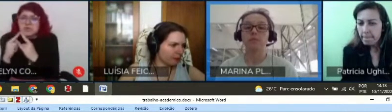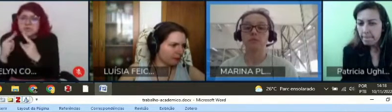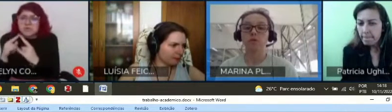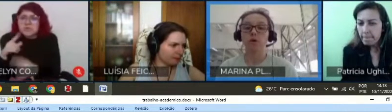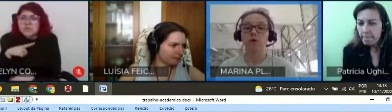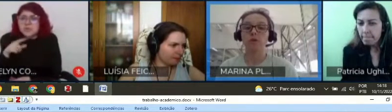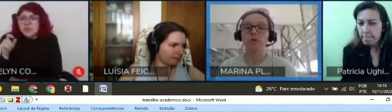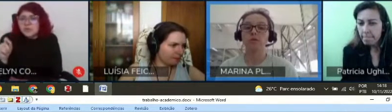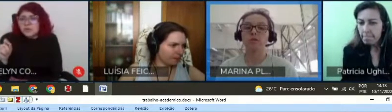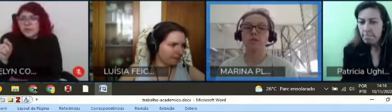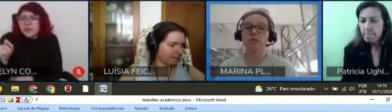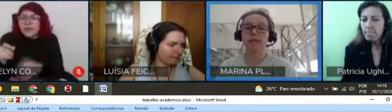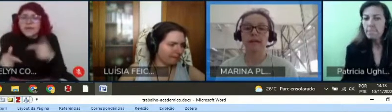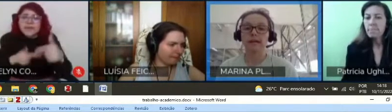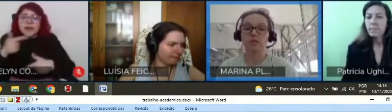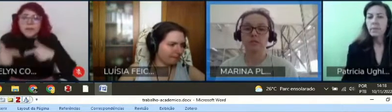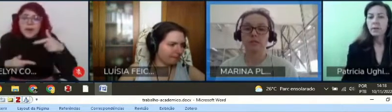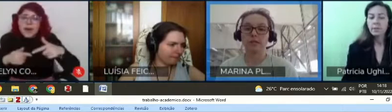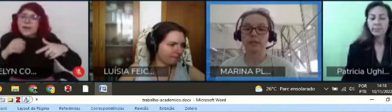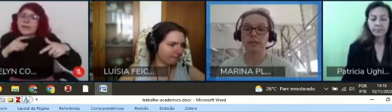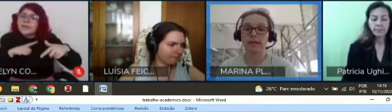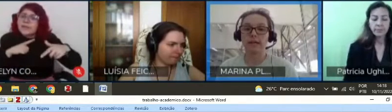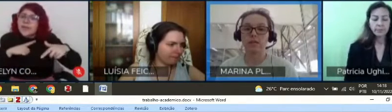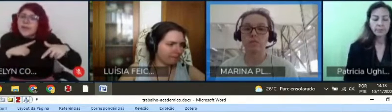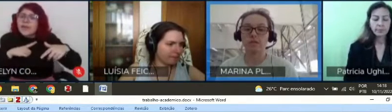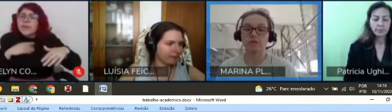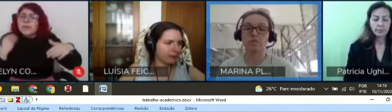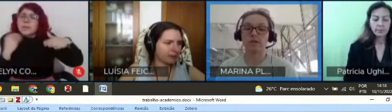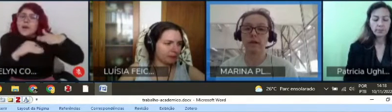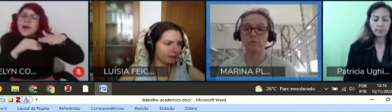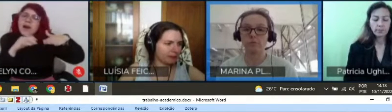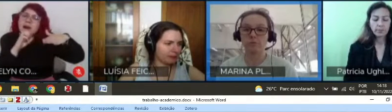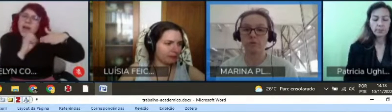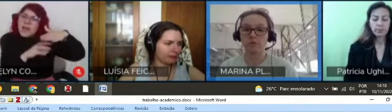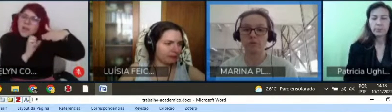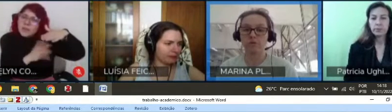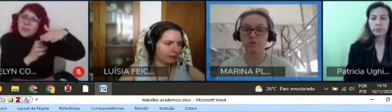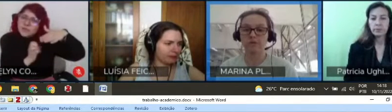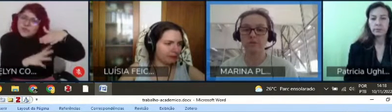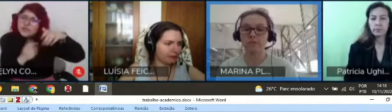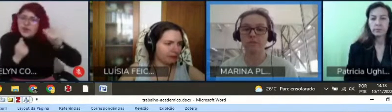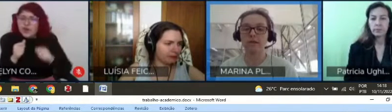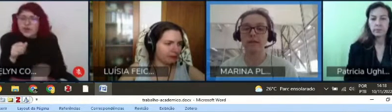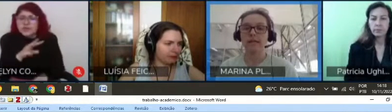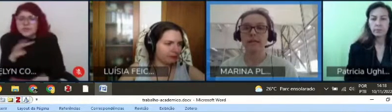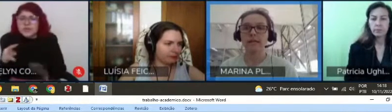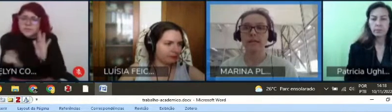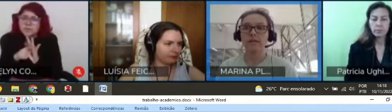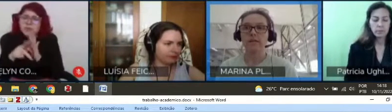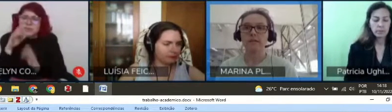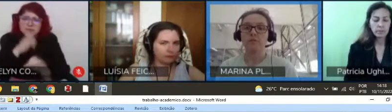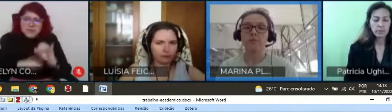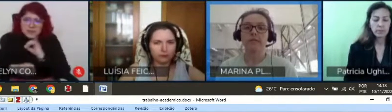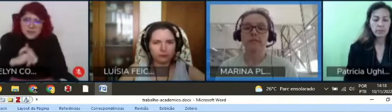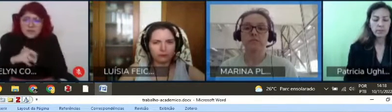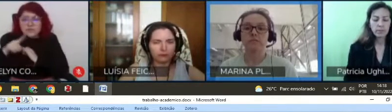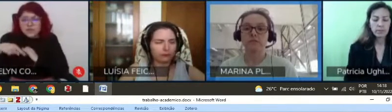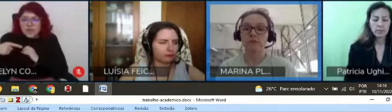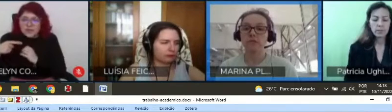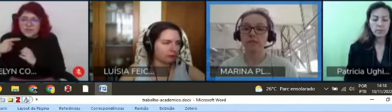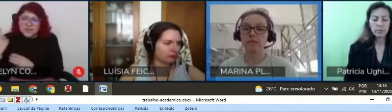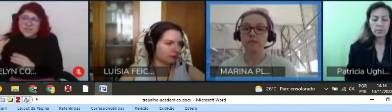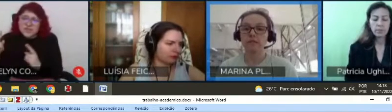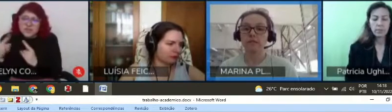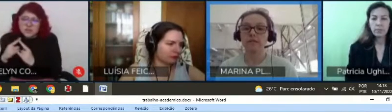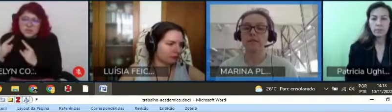em repositórios, em sites na internet para divulgar a produção da instituição. E, por uma questão